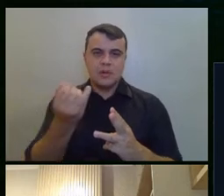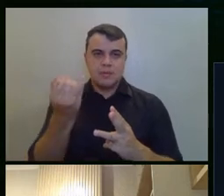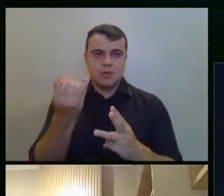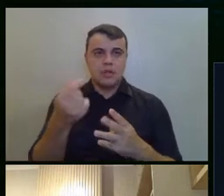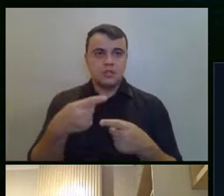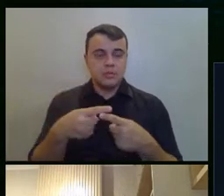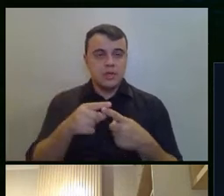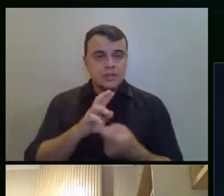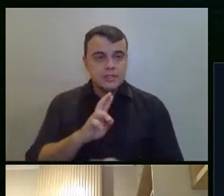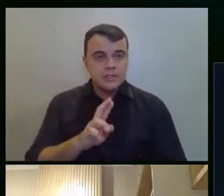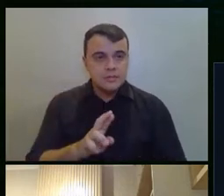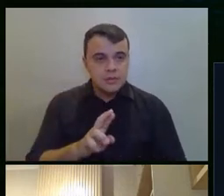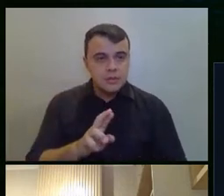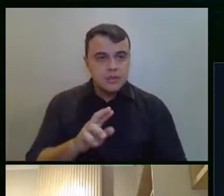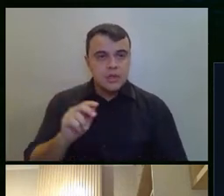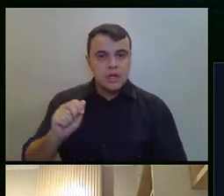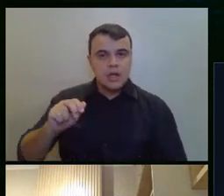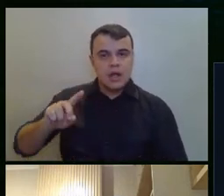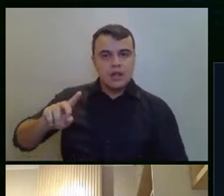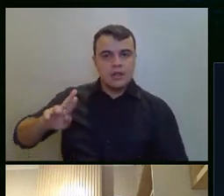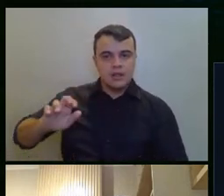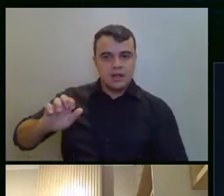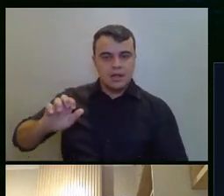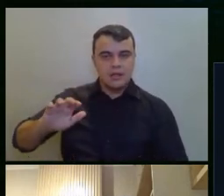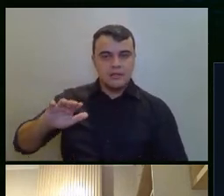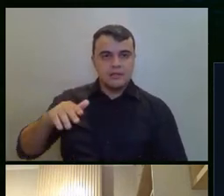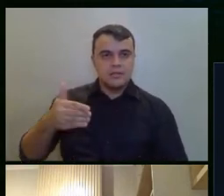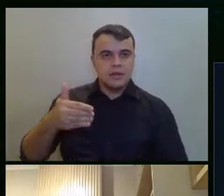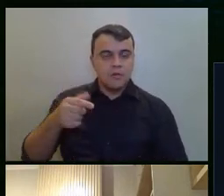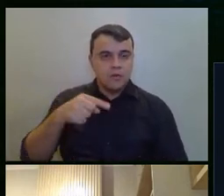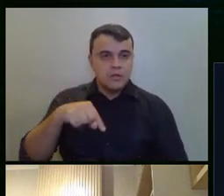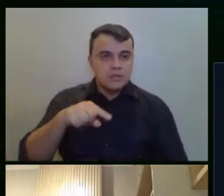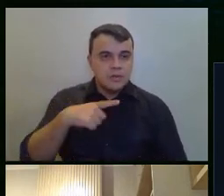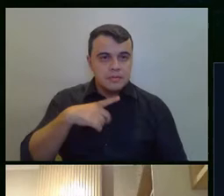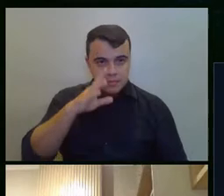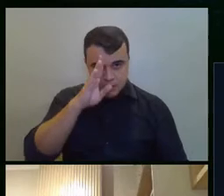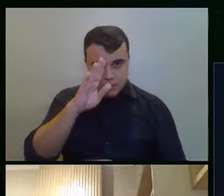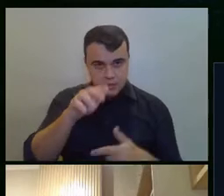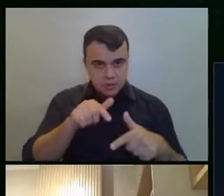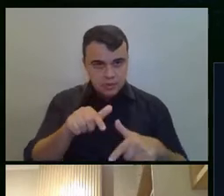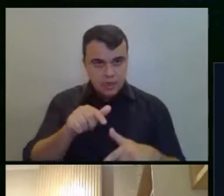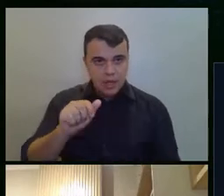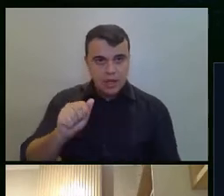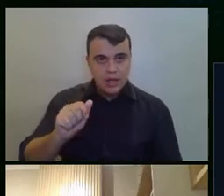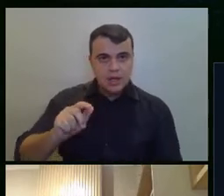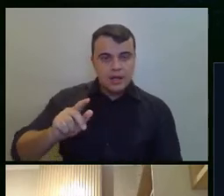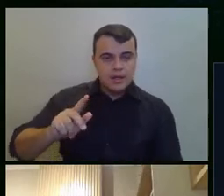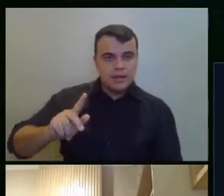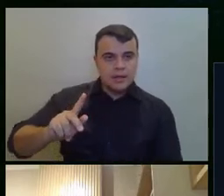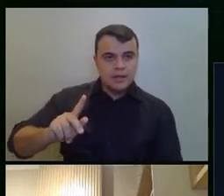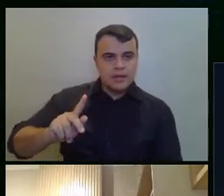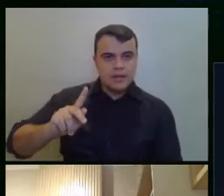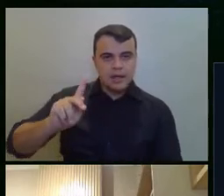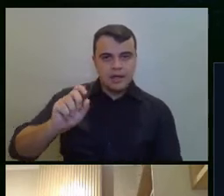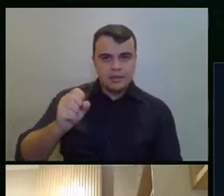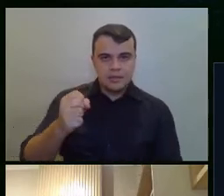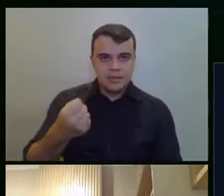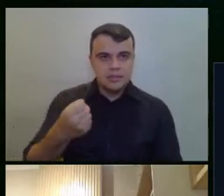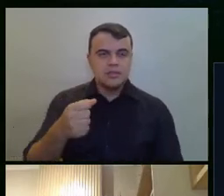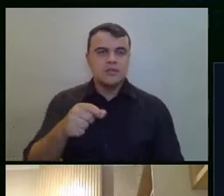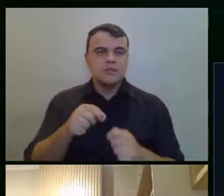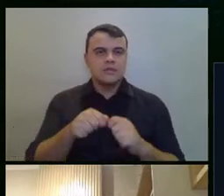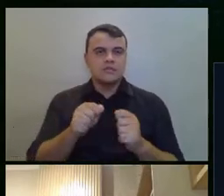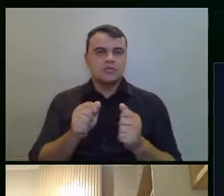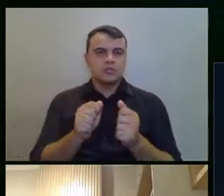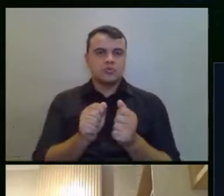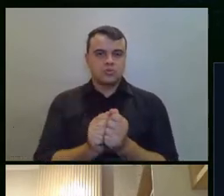respondendo aqui o andrézão é para você principalmente trabalhar com Eks dentro da WS ou você trabalhar dentro